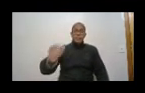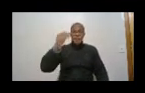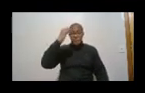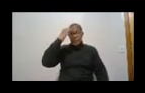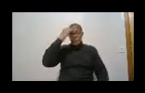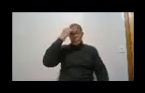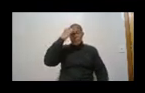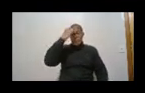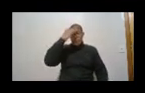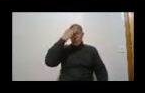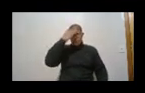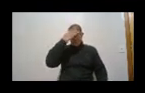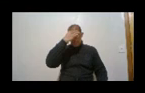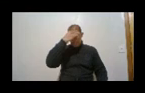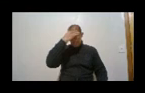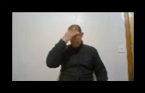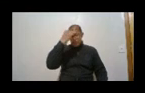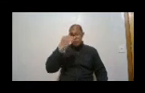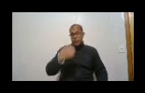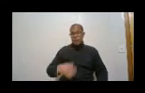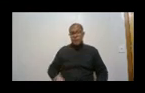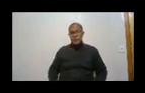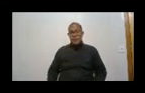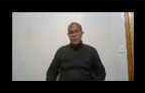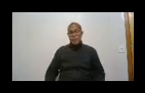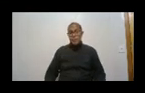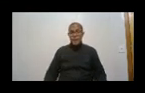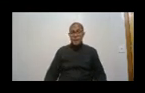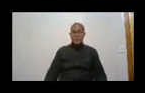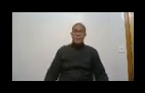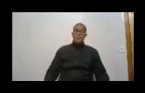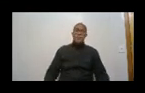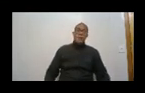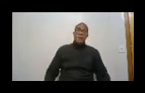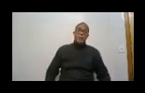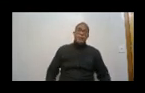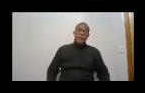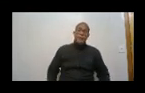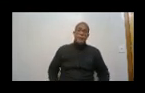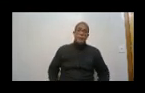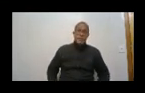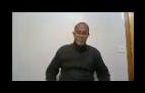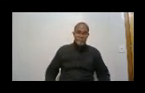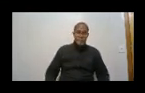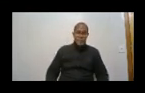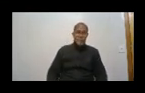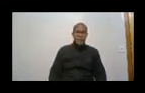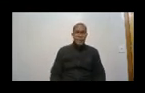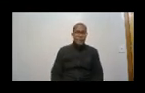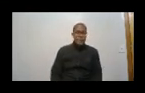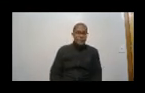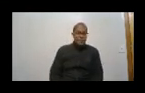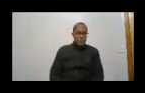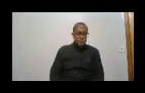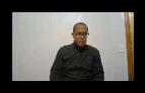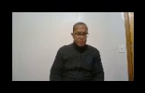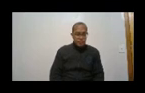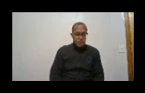na circulação. Vem comigo aqui na tela, o senhor vai observar duas imagens, uma acima da tela,